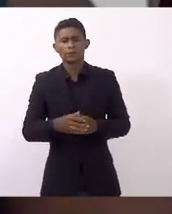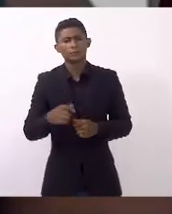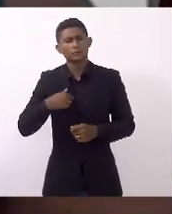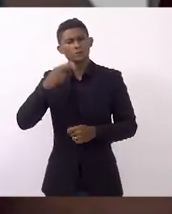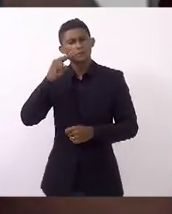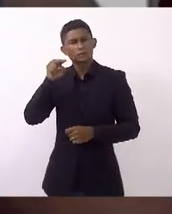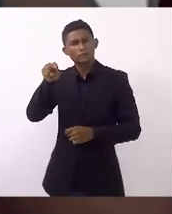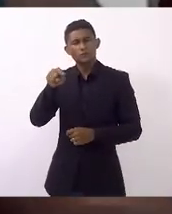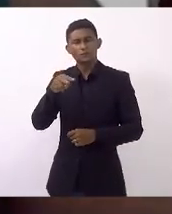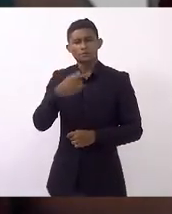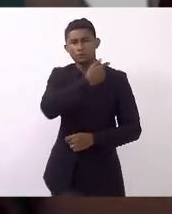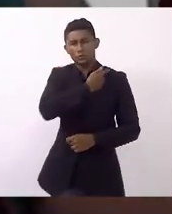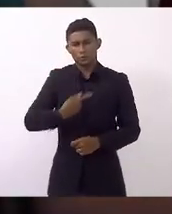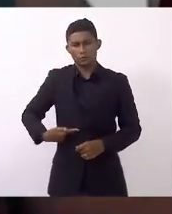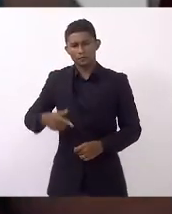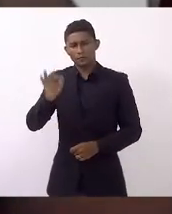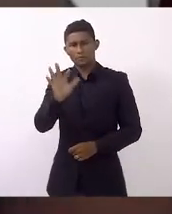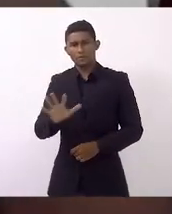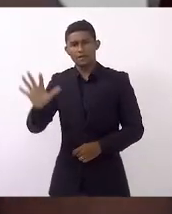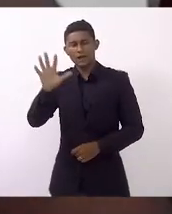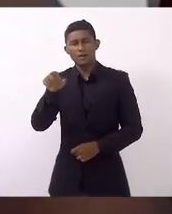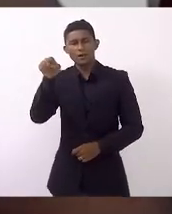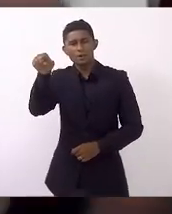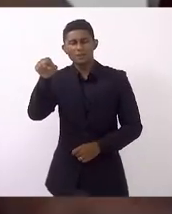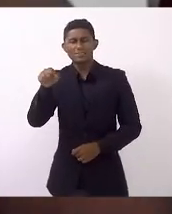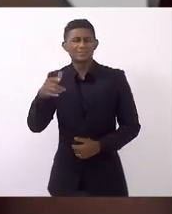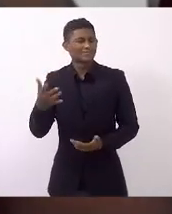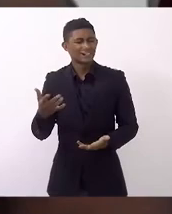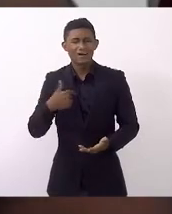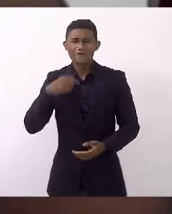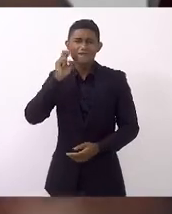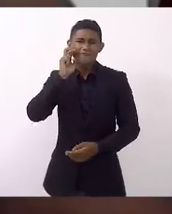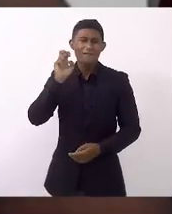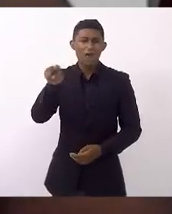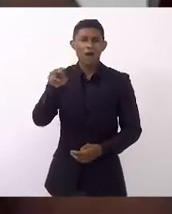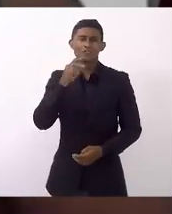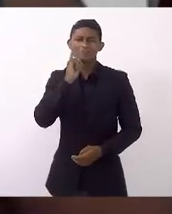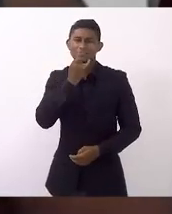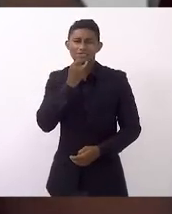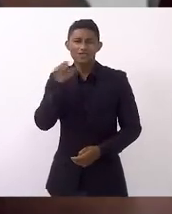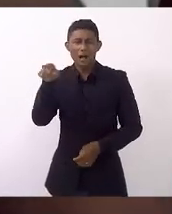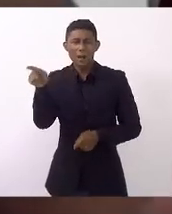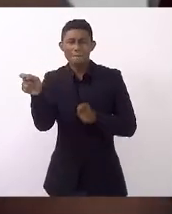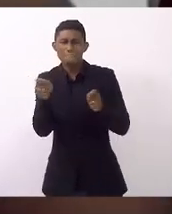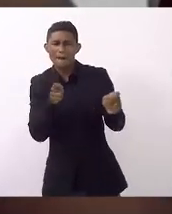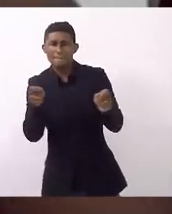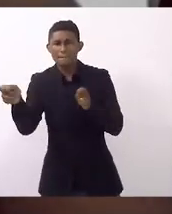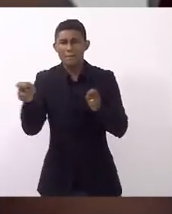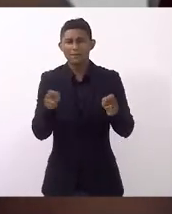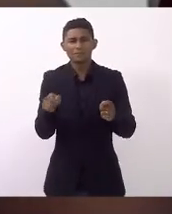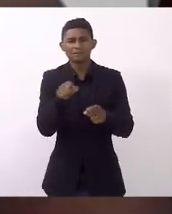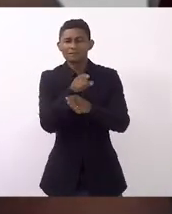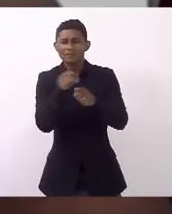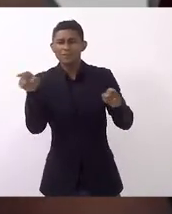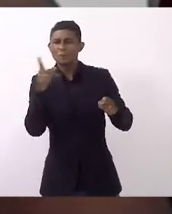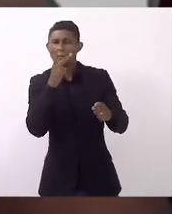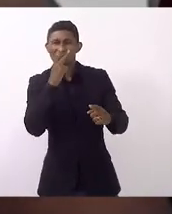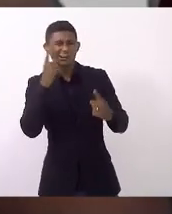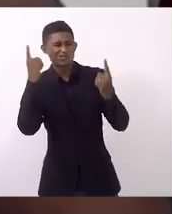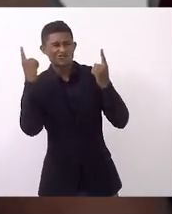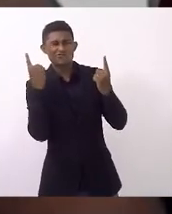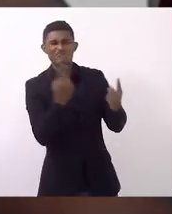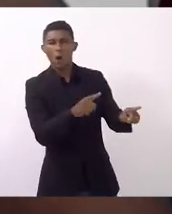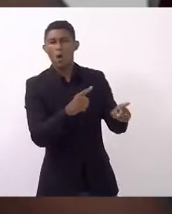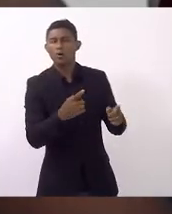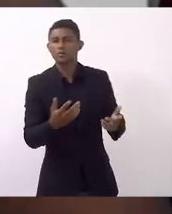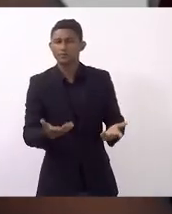federal, como tudo que faz nessa sua triste e inglória gestão, vai na contramão desse processo.